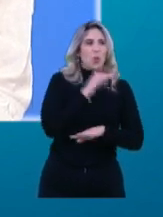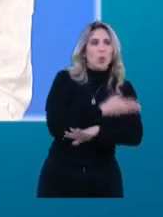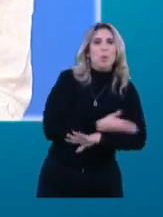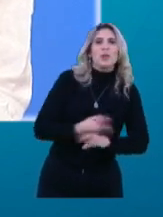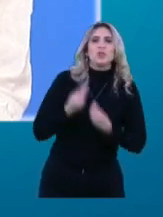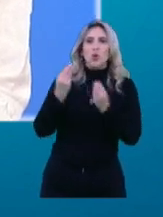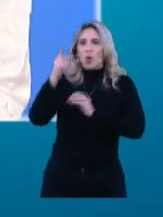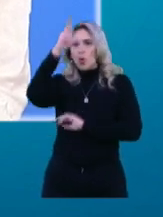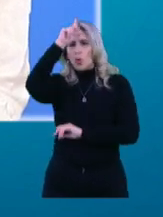nenhum Hospital Municipal